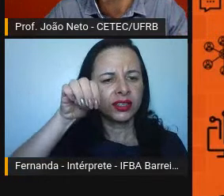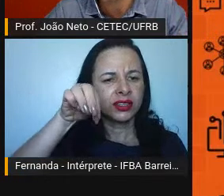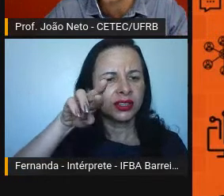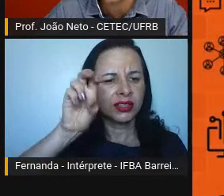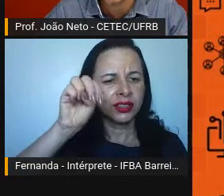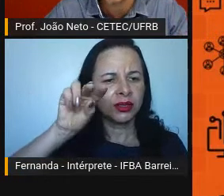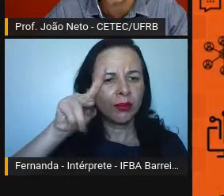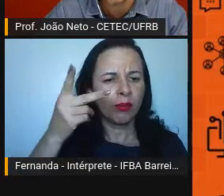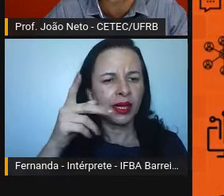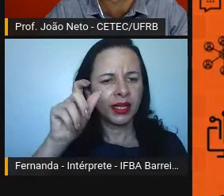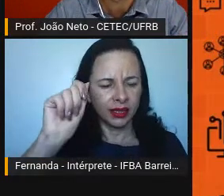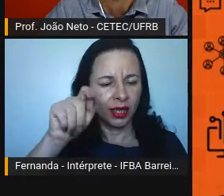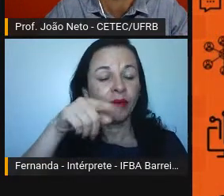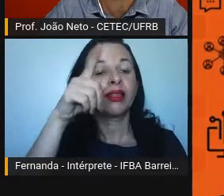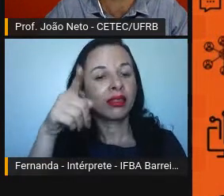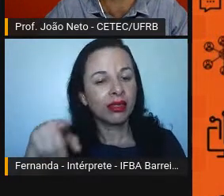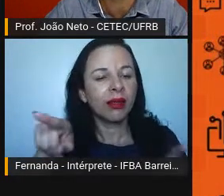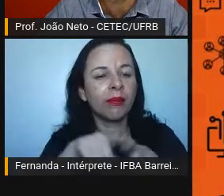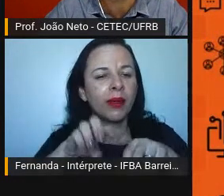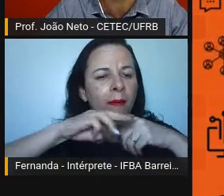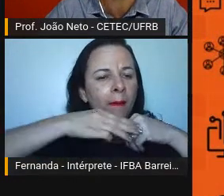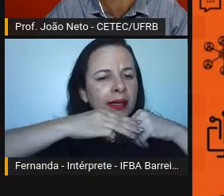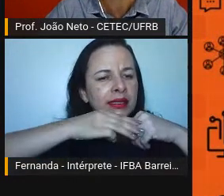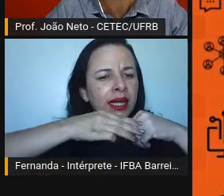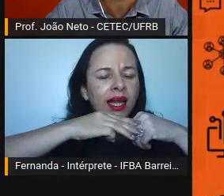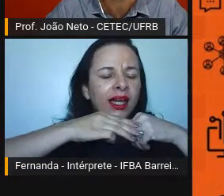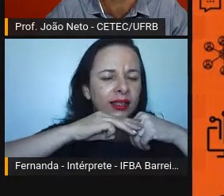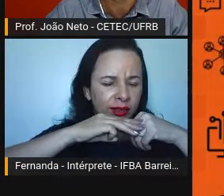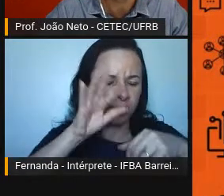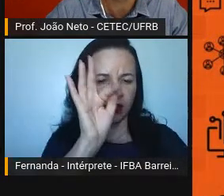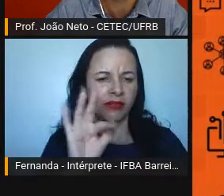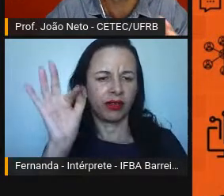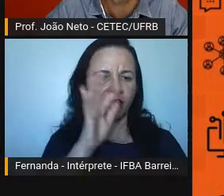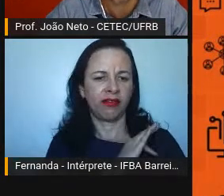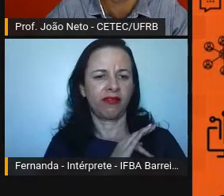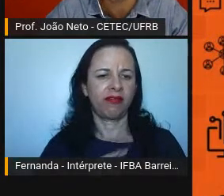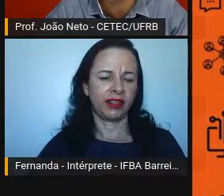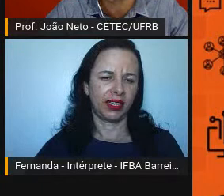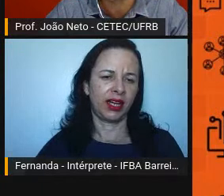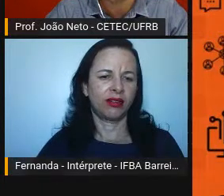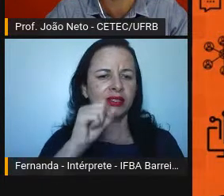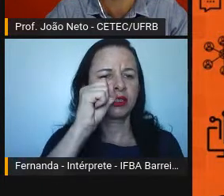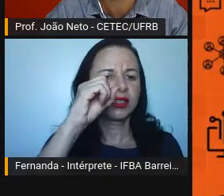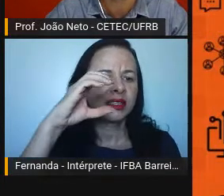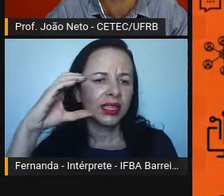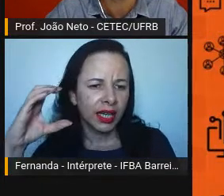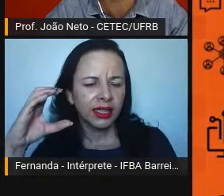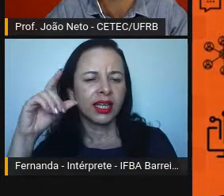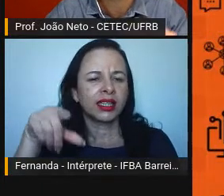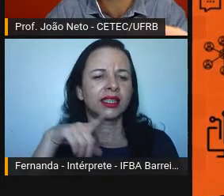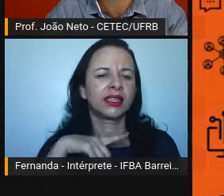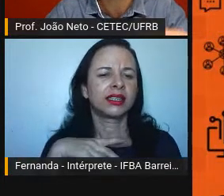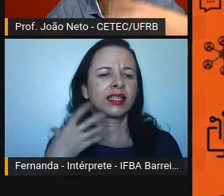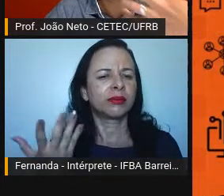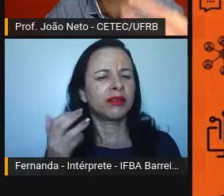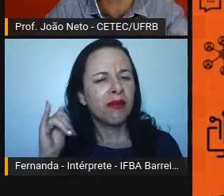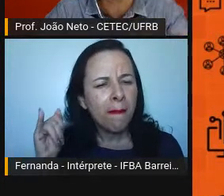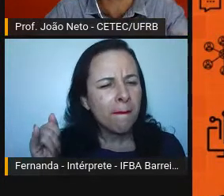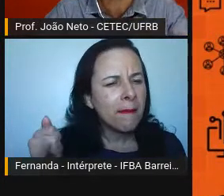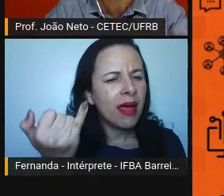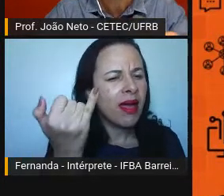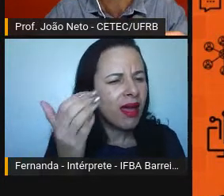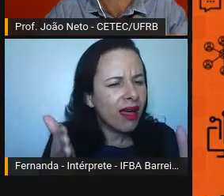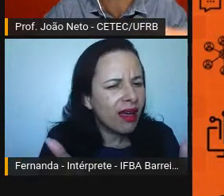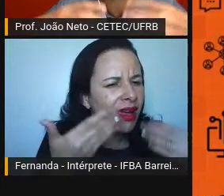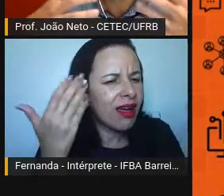também na Federal de Santa Catarina aproveite para Ana é incentivá-los incentivá-las aproveitar a oportunidade de